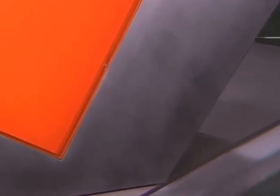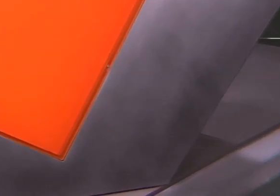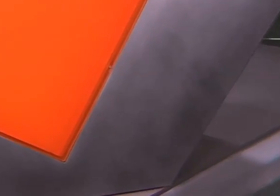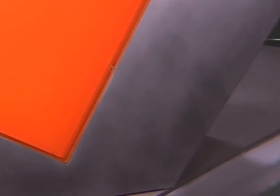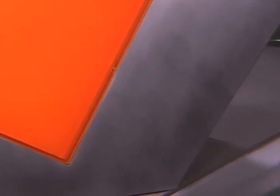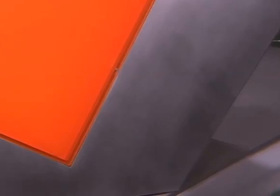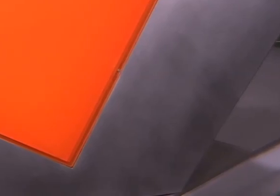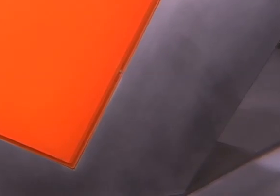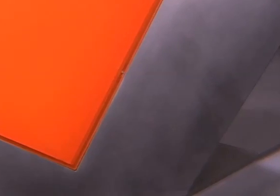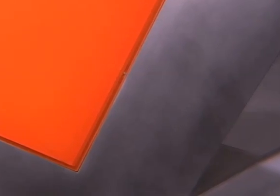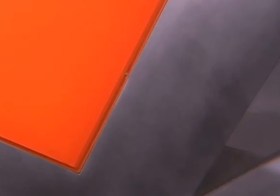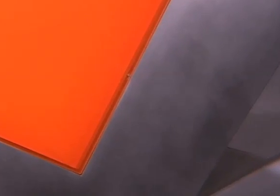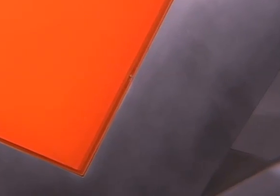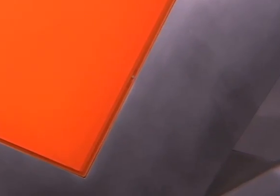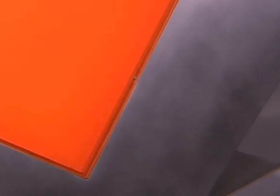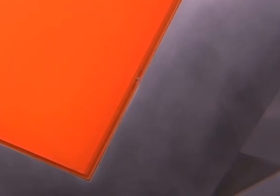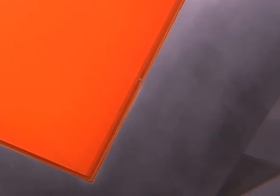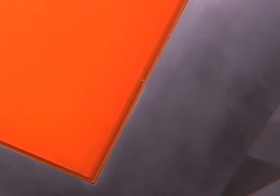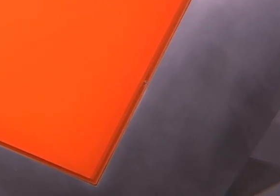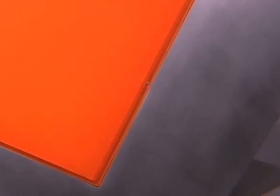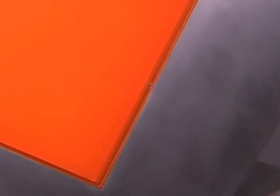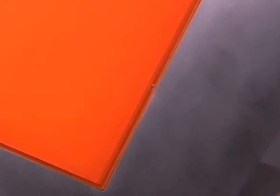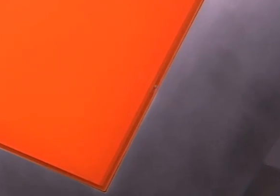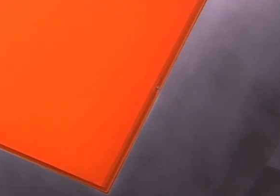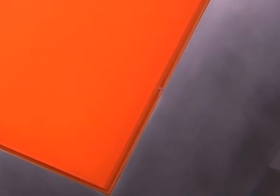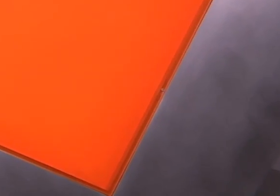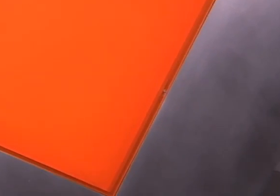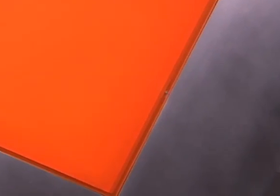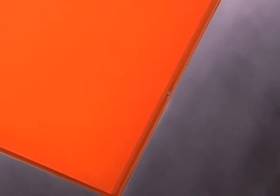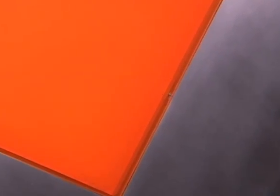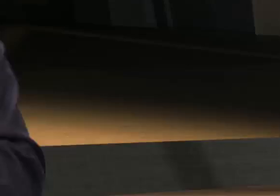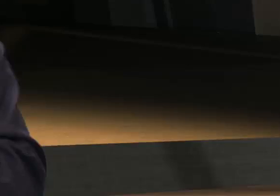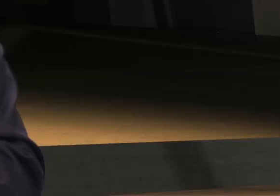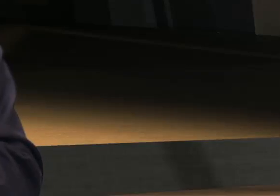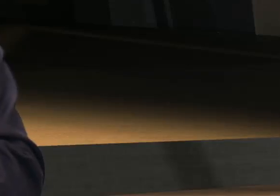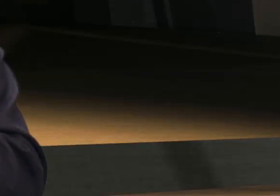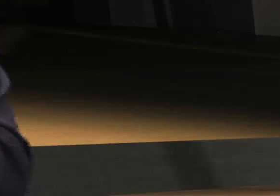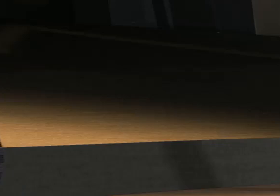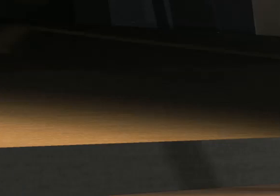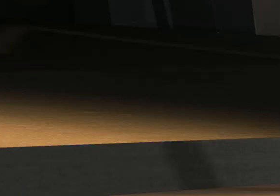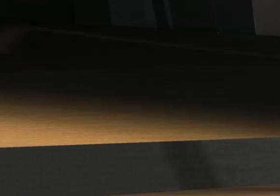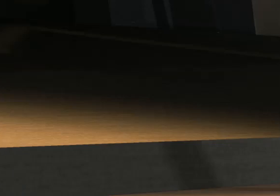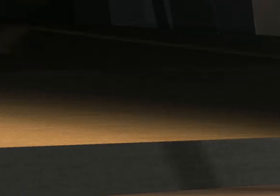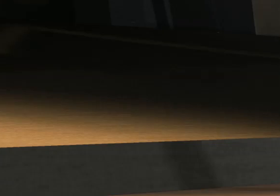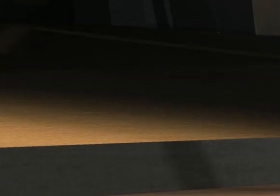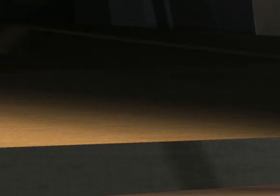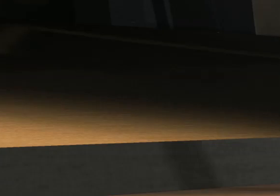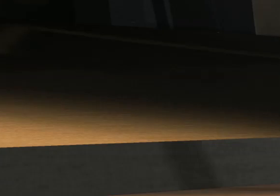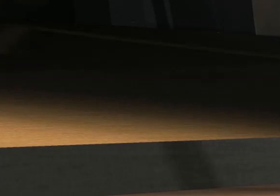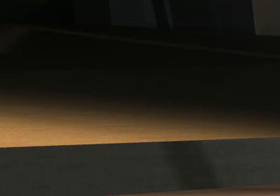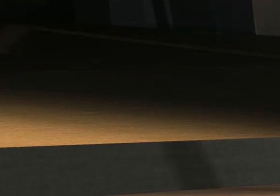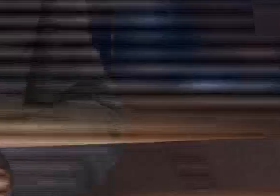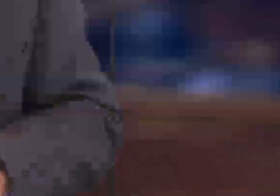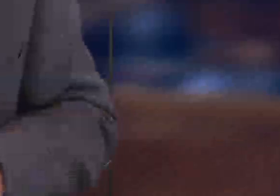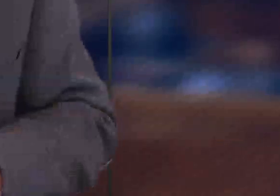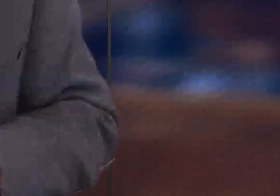encerramento deste debate o ministro Paulo Portas naquela no insistente apelo que ao longo destes dois dias foi feito ao partido socialista